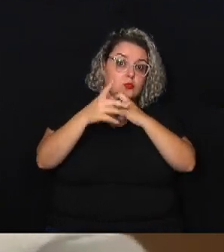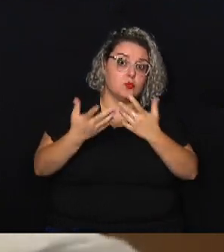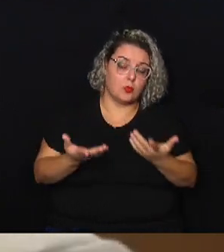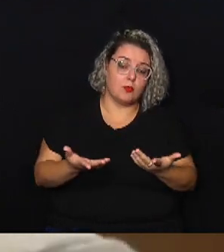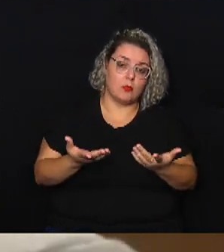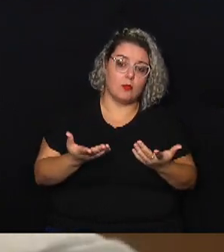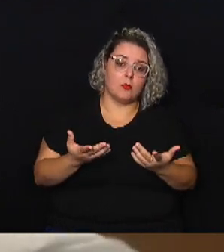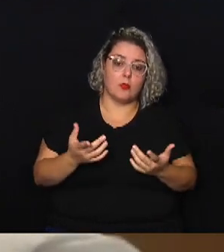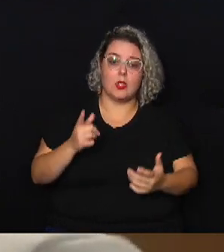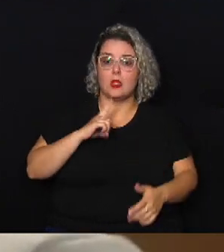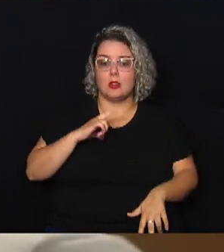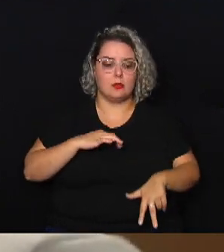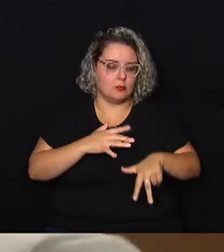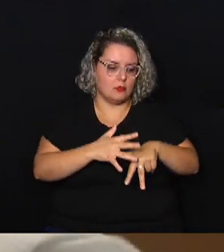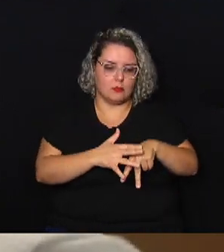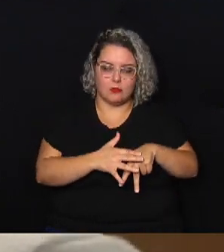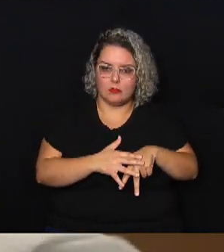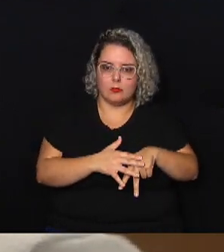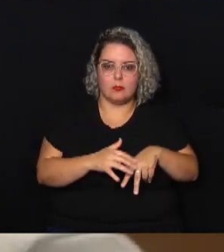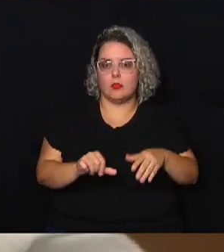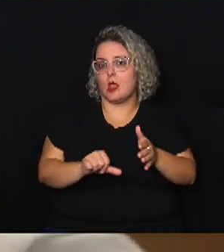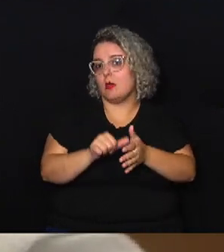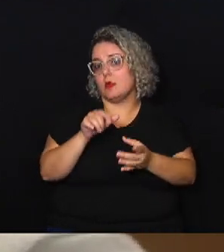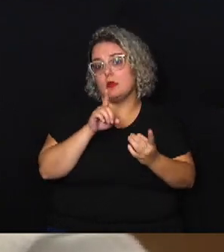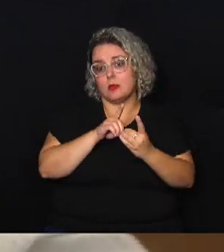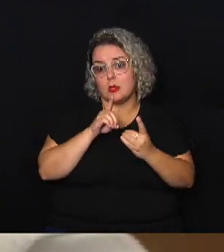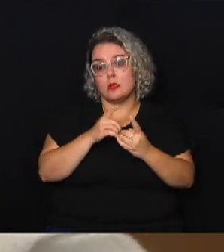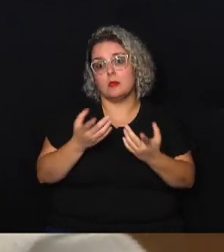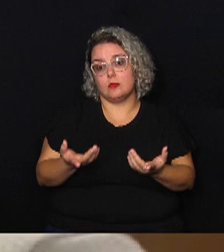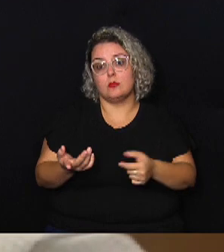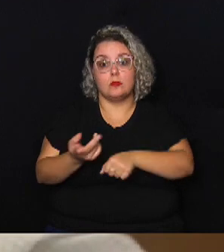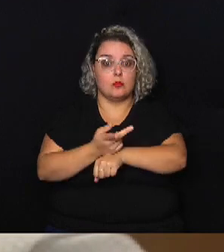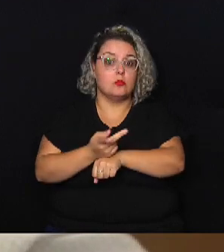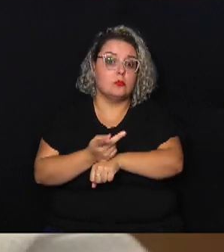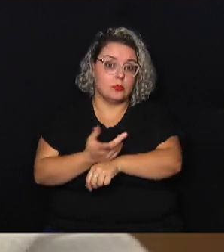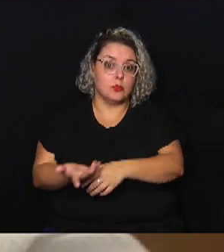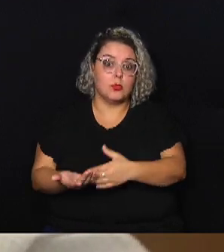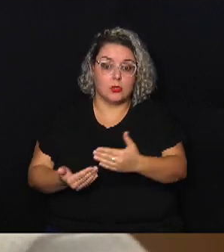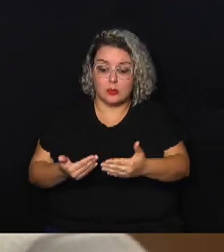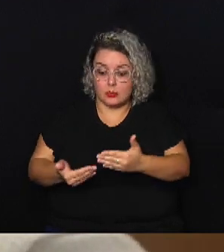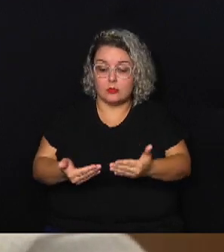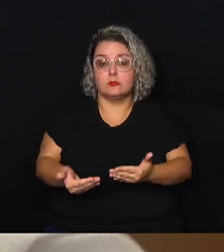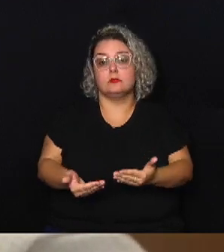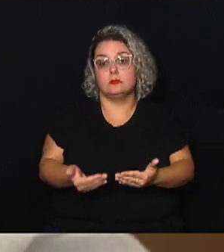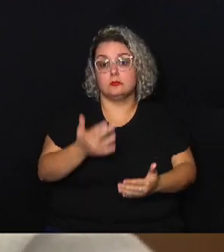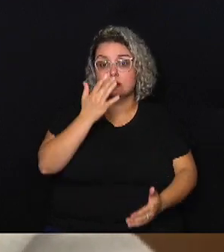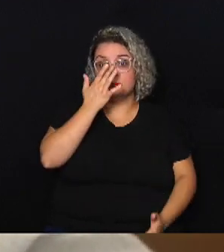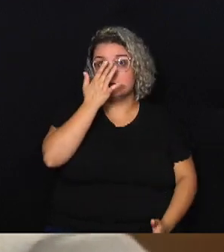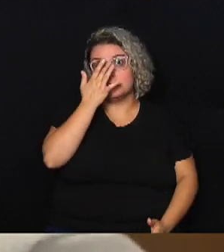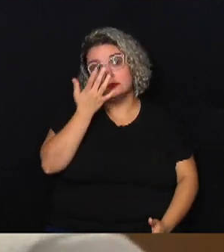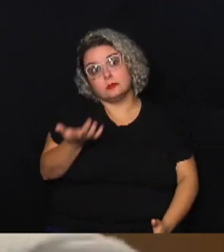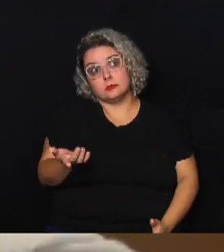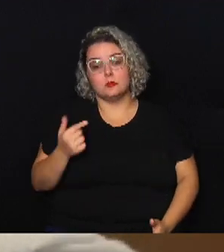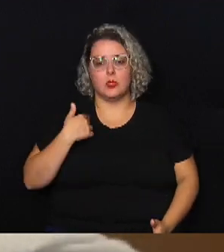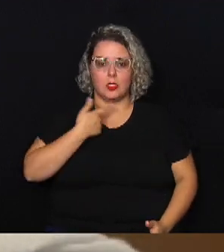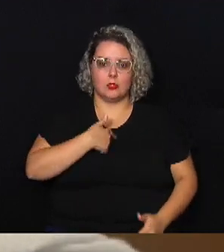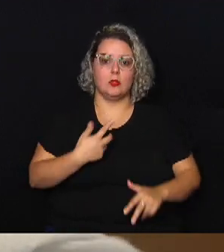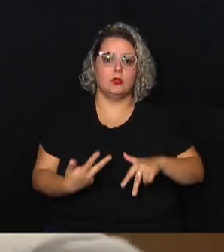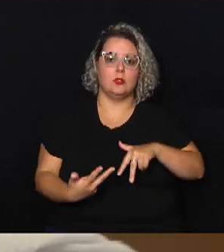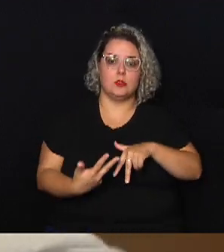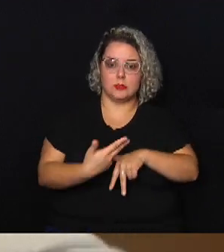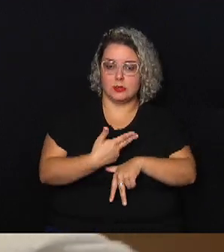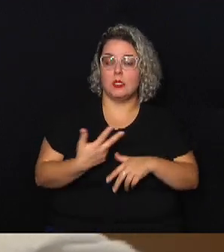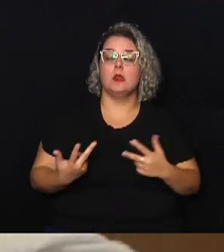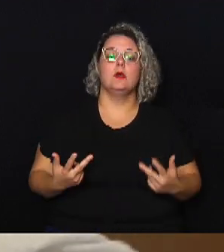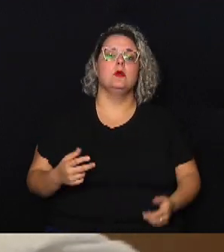vem uma paciente de primeira consulta procurando esse procedimento, que acaba, para a gente que é cirurgião plástico, a